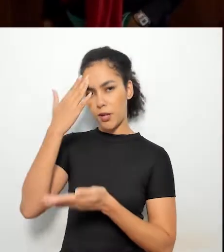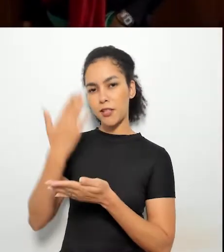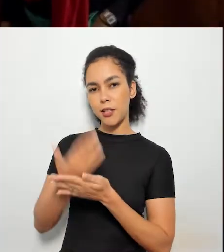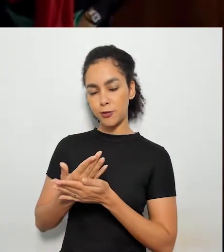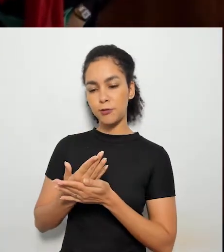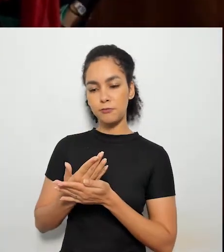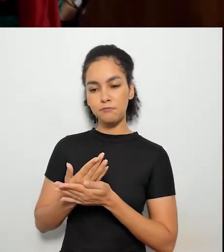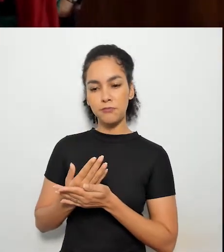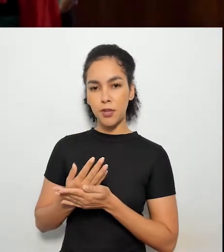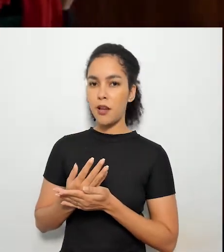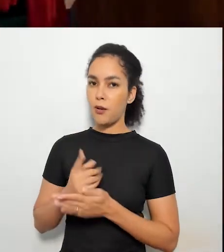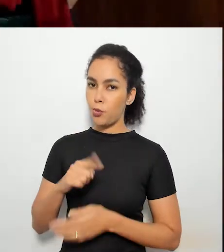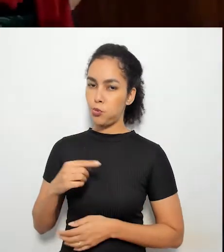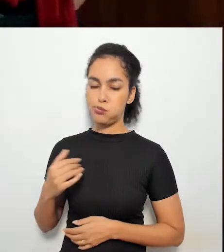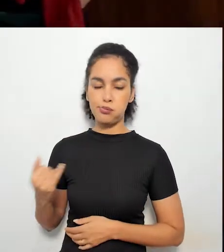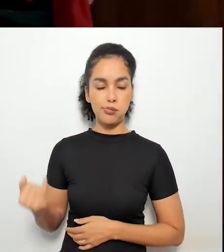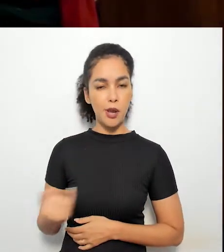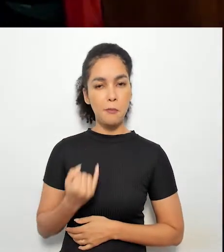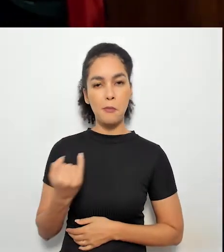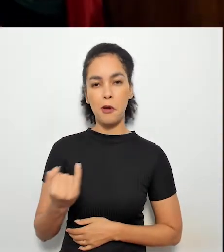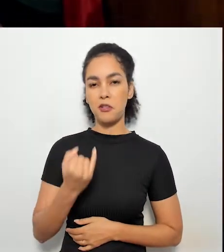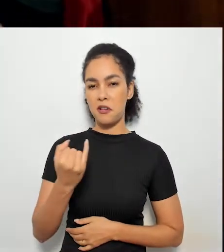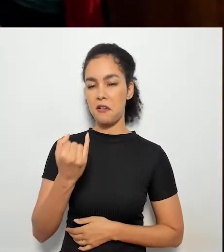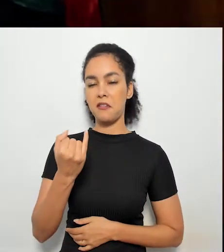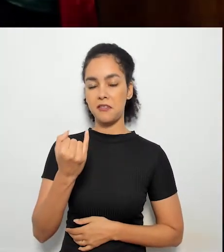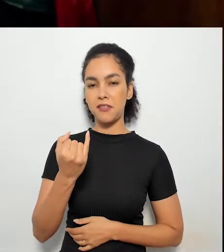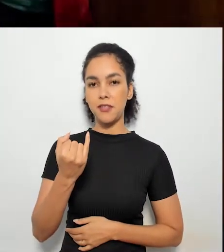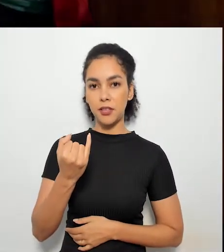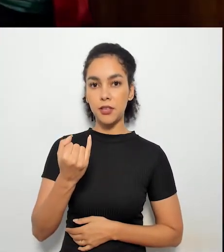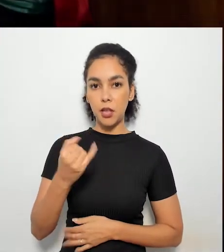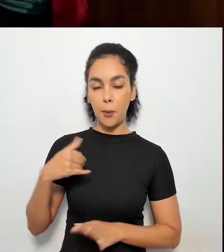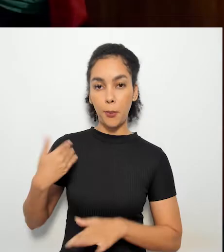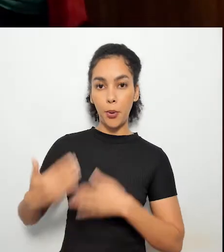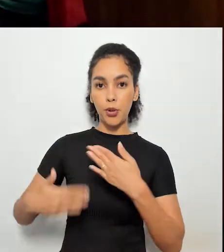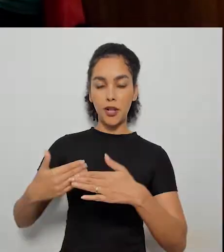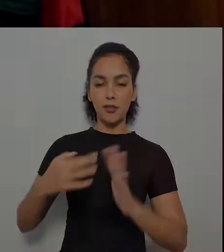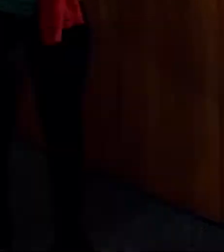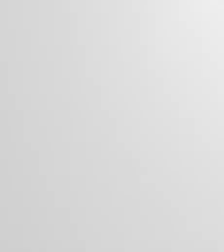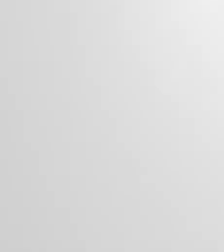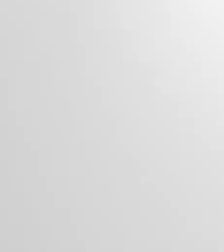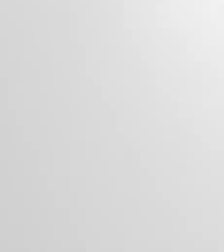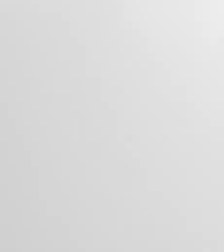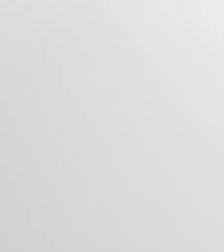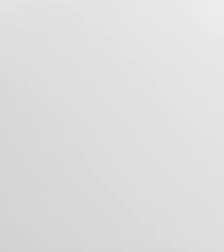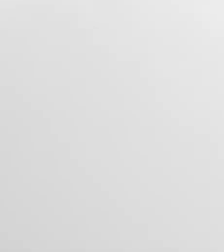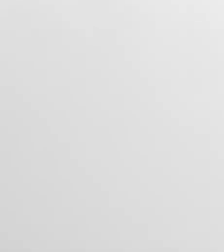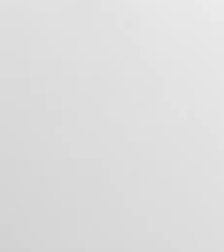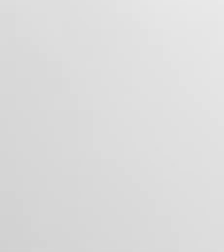bastante valiosas para o processo de revisão do PDE.